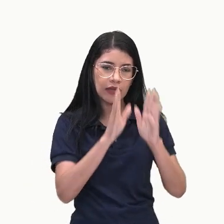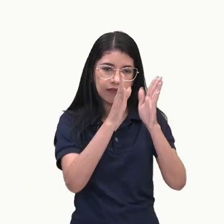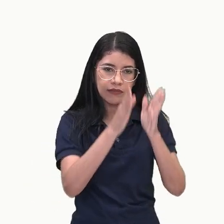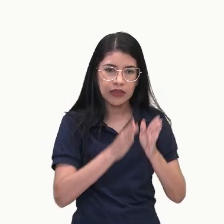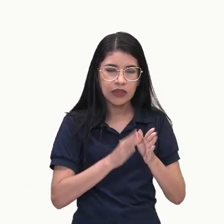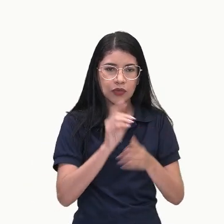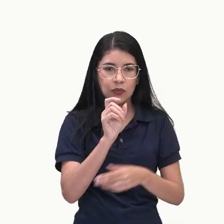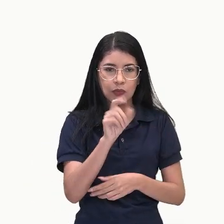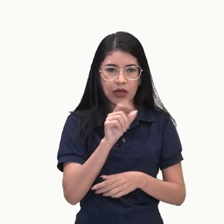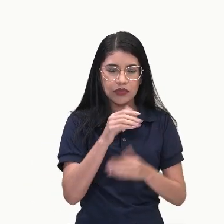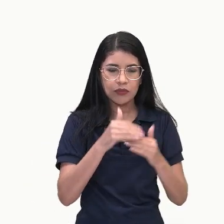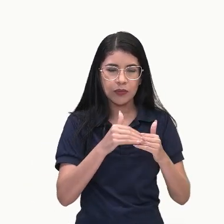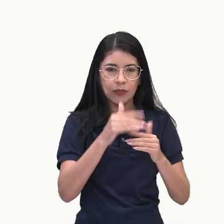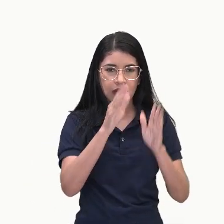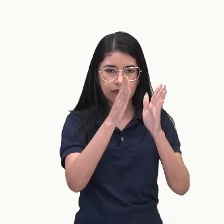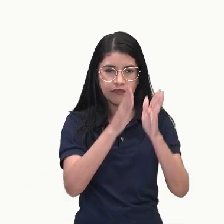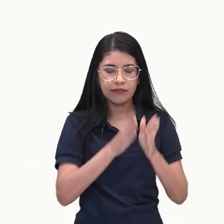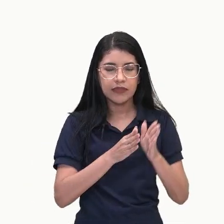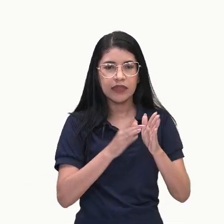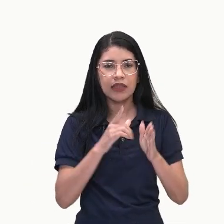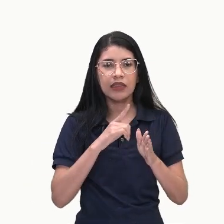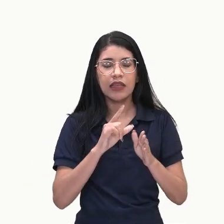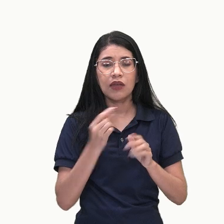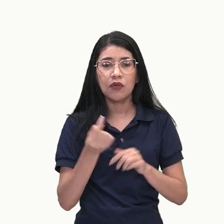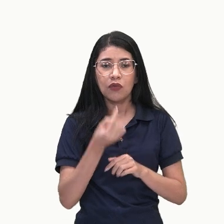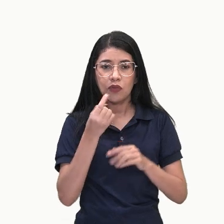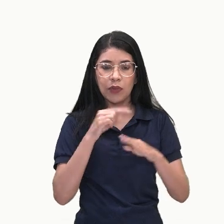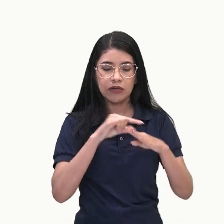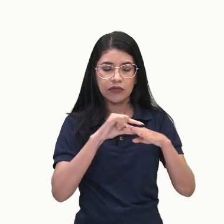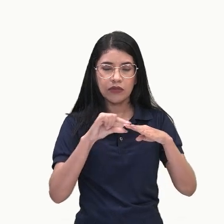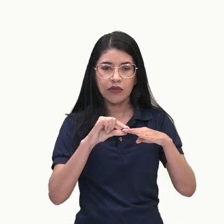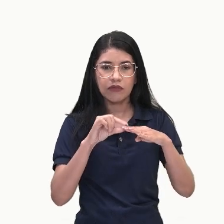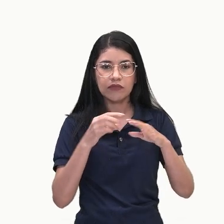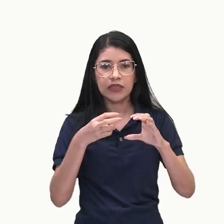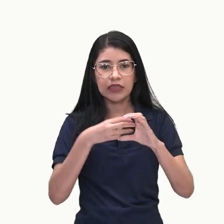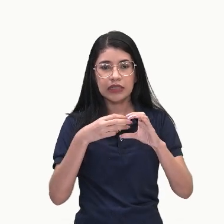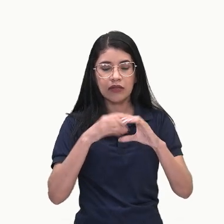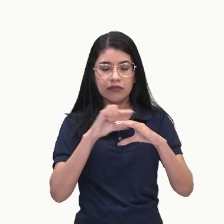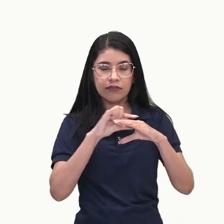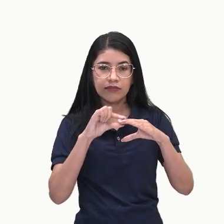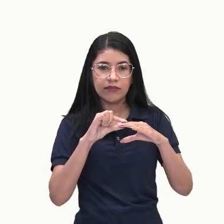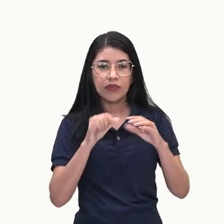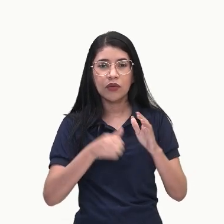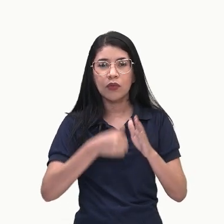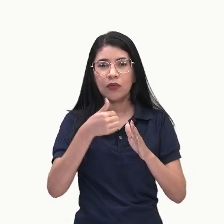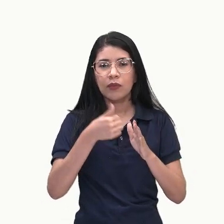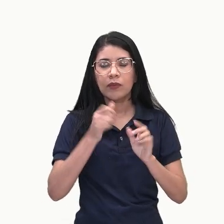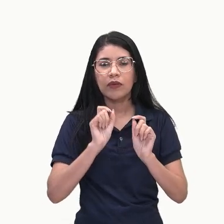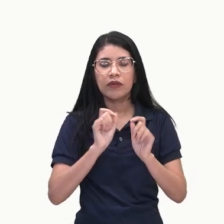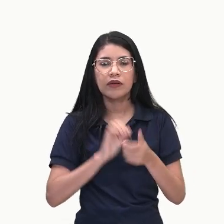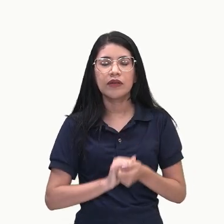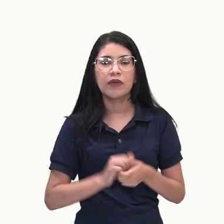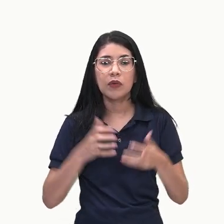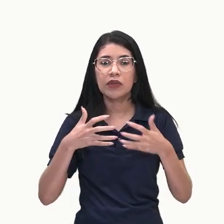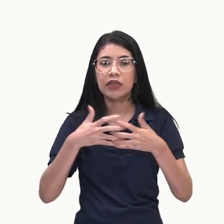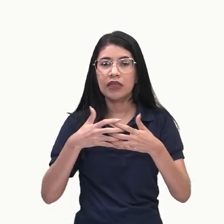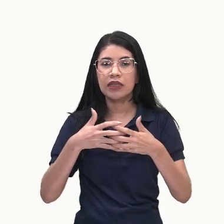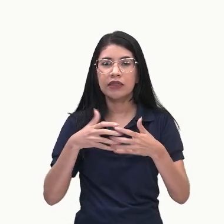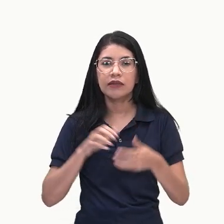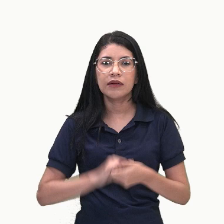ver os epitélios formados por uma camada de células. O primeiro é o tecido epitelial